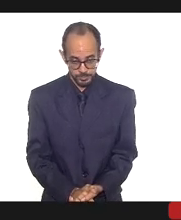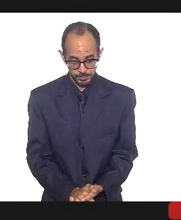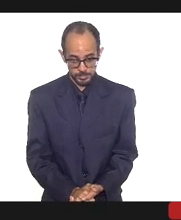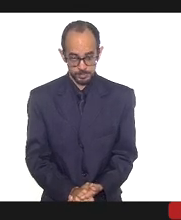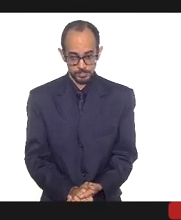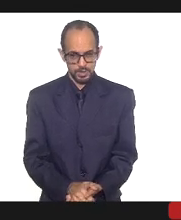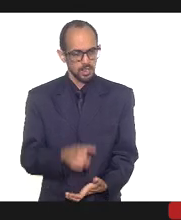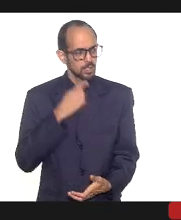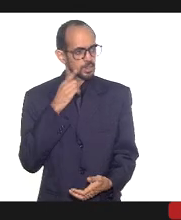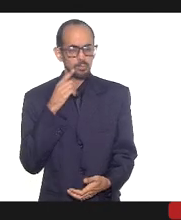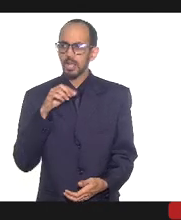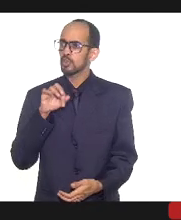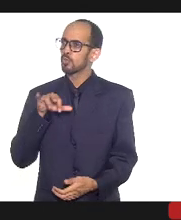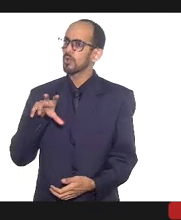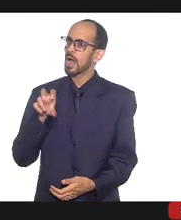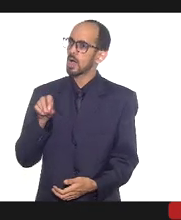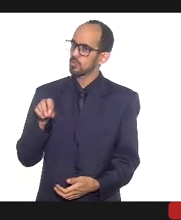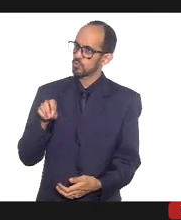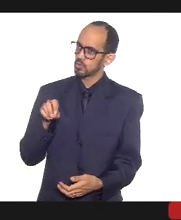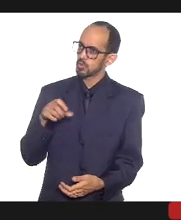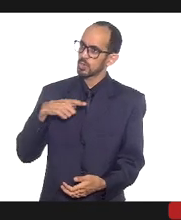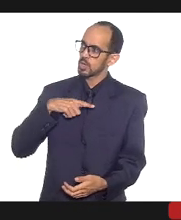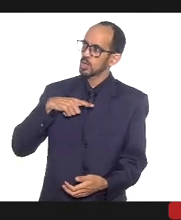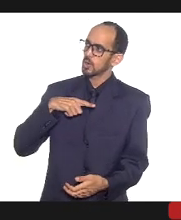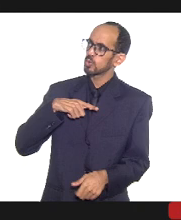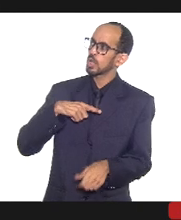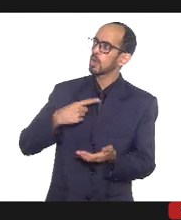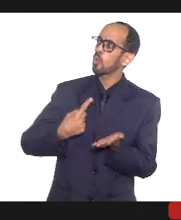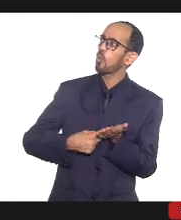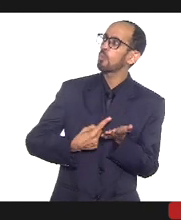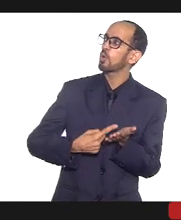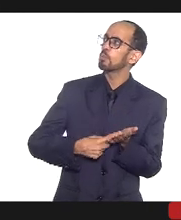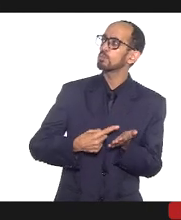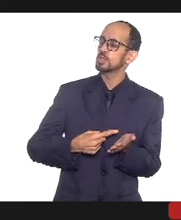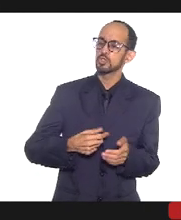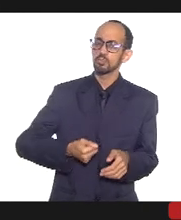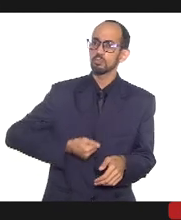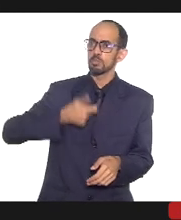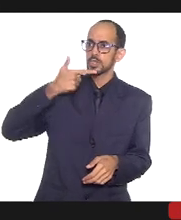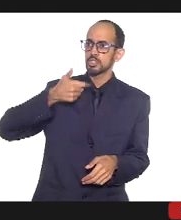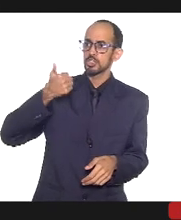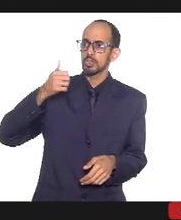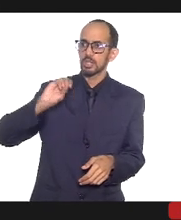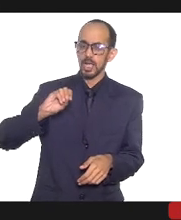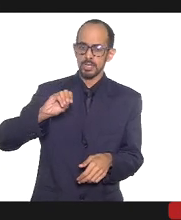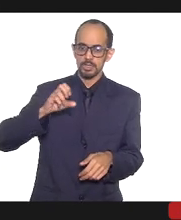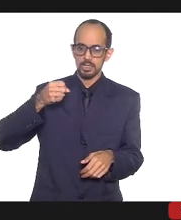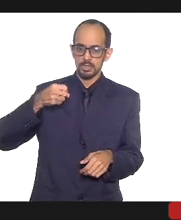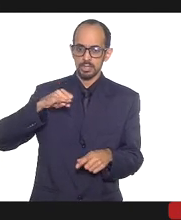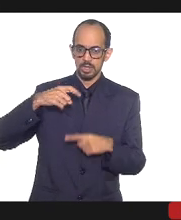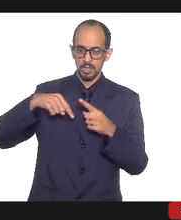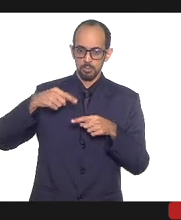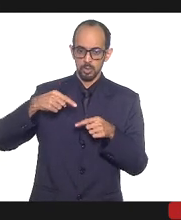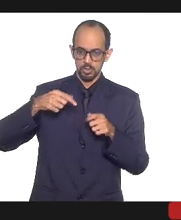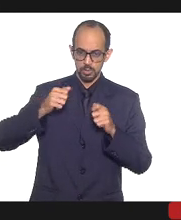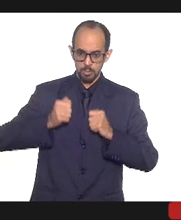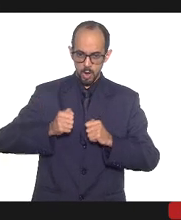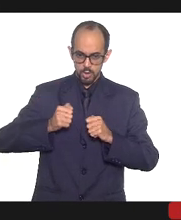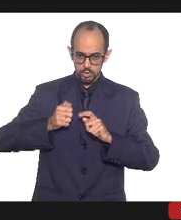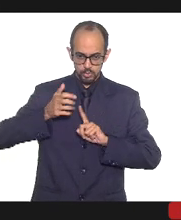Deputado Flávio, eu tenho uma agenda meio-dia e 10, se Vossa Excelência pudesse passar a palavra depois do inspetor.